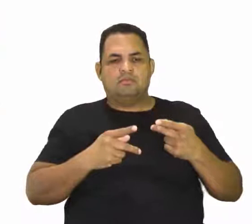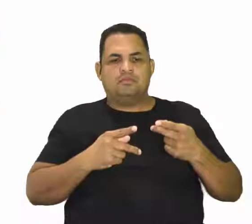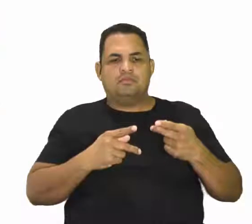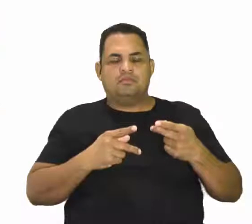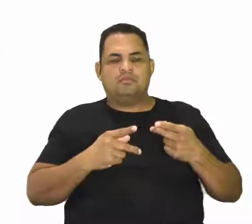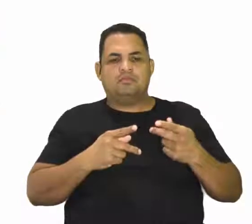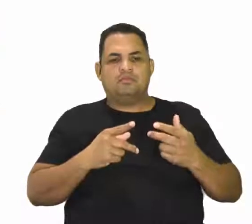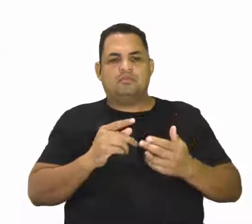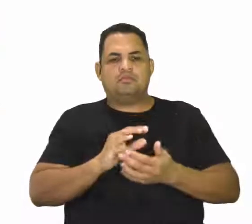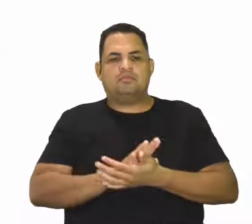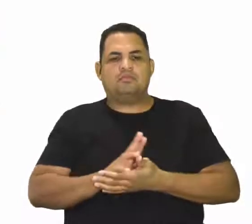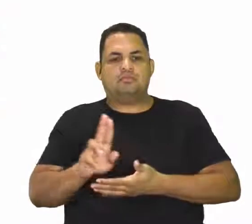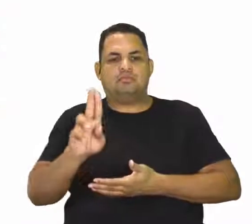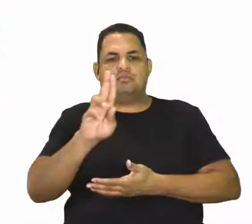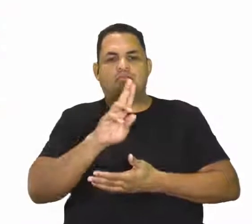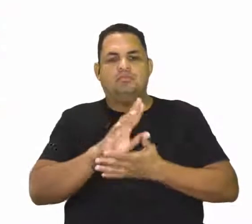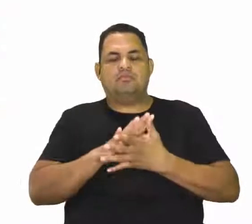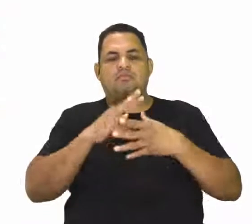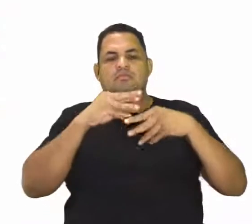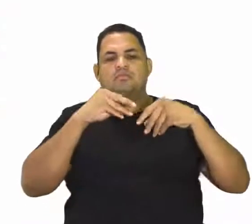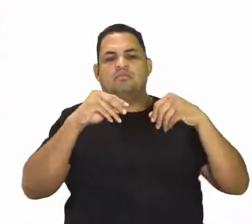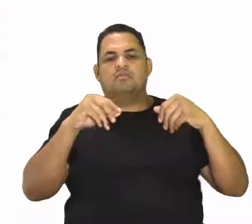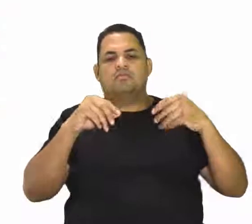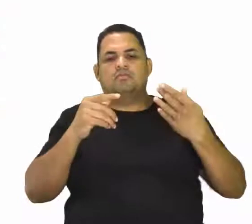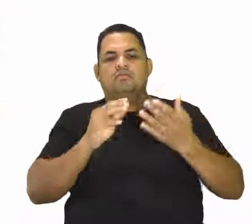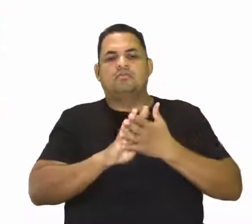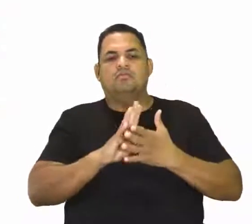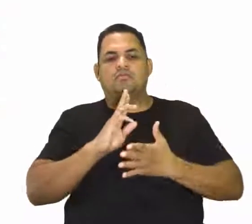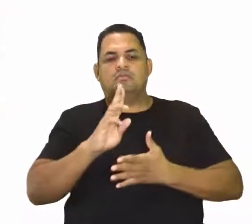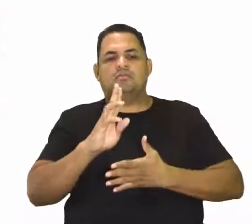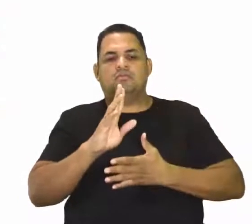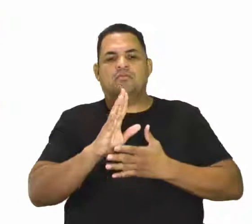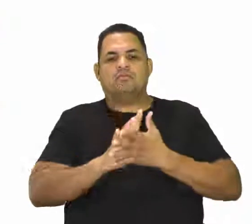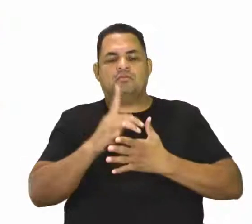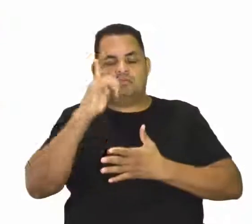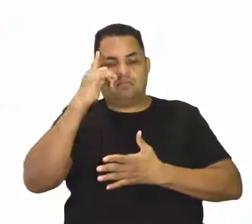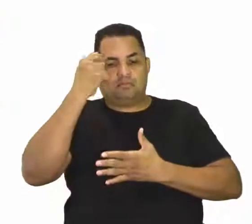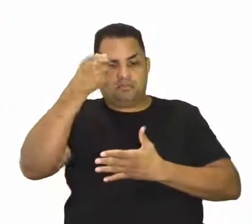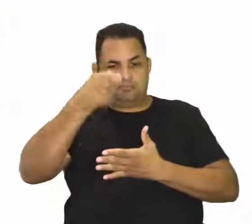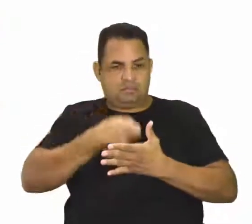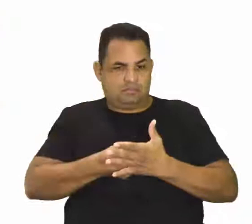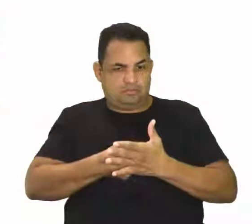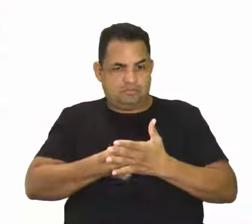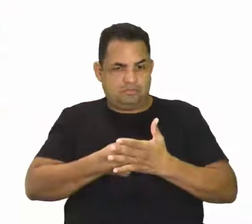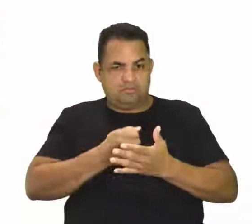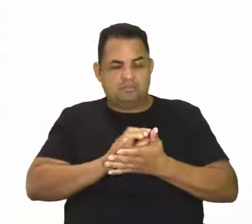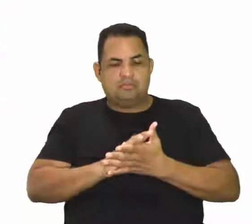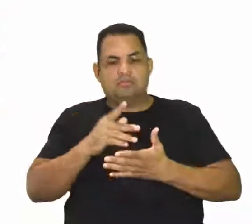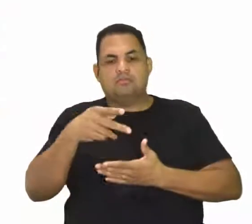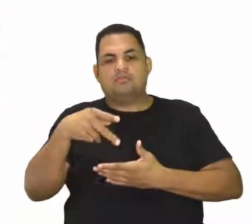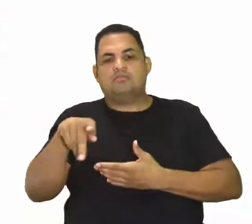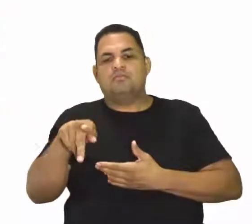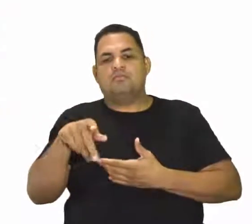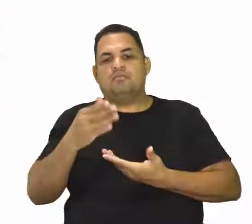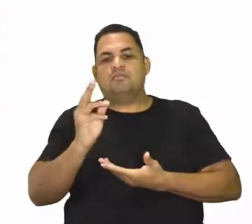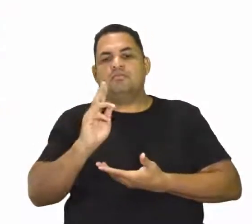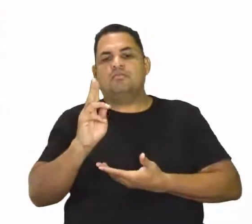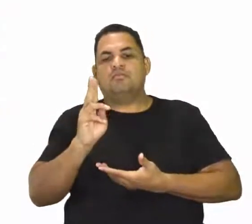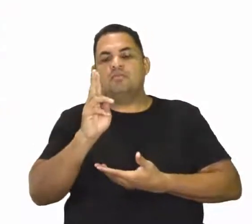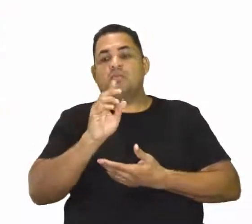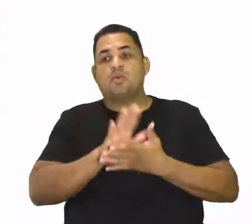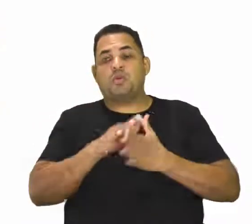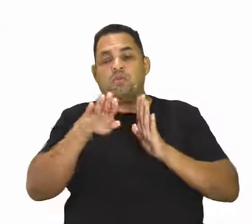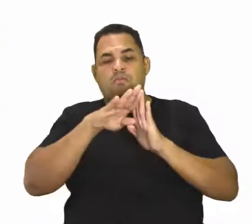planejamento do uso dessa terra e em processos de tomadas de decisão, porque através